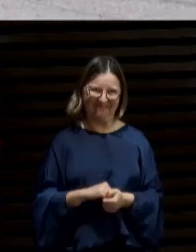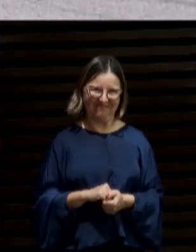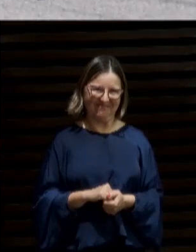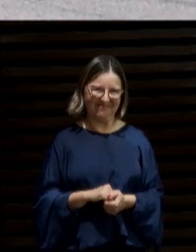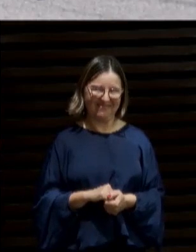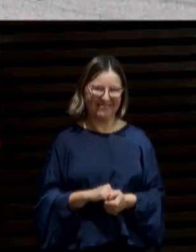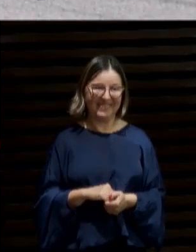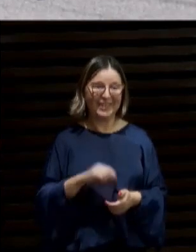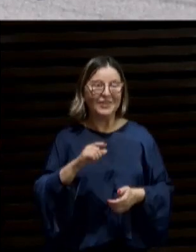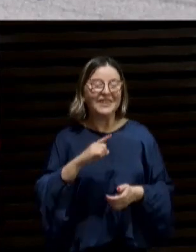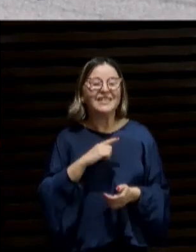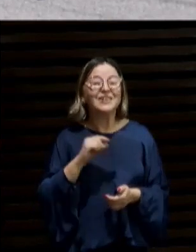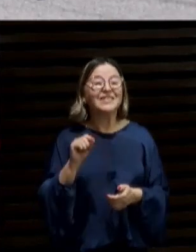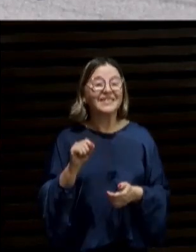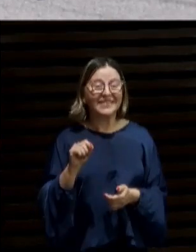O que você tem?